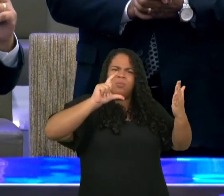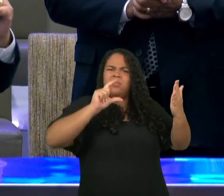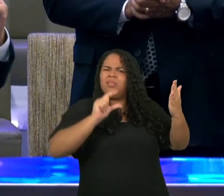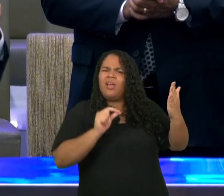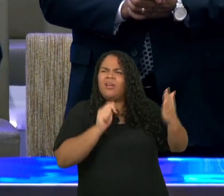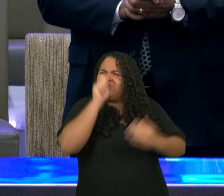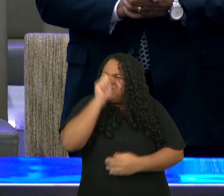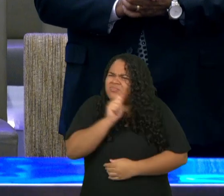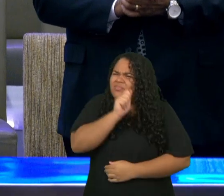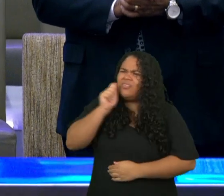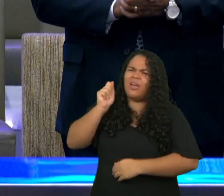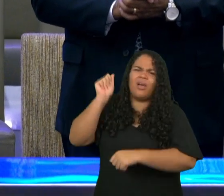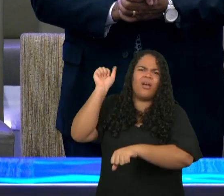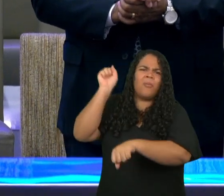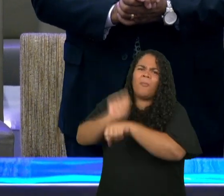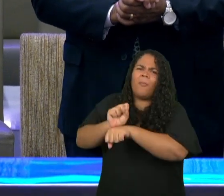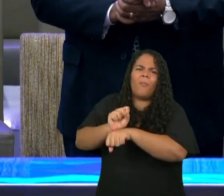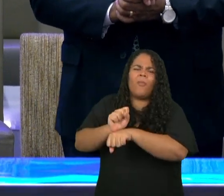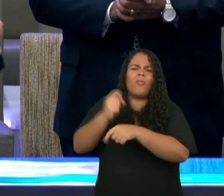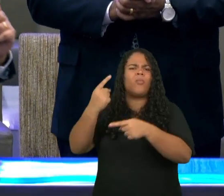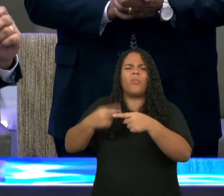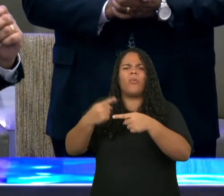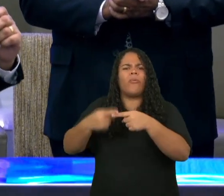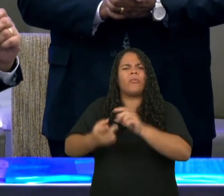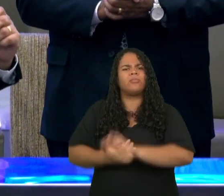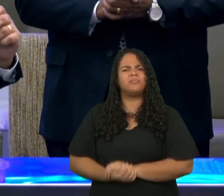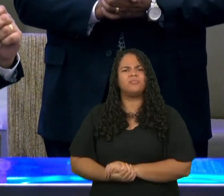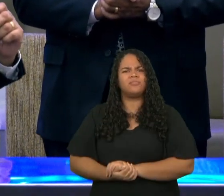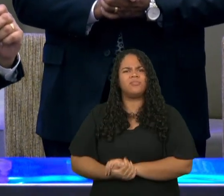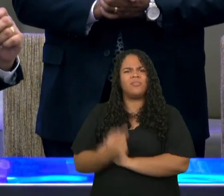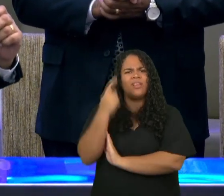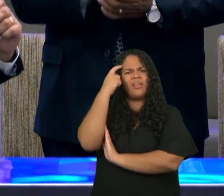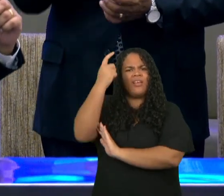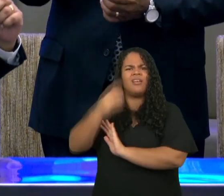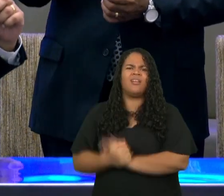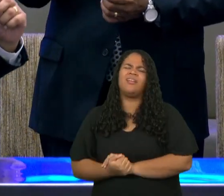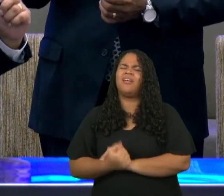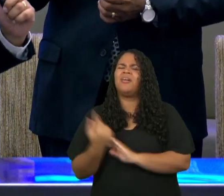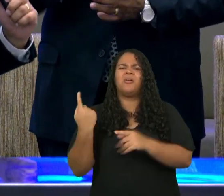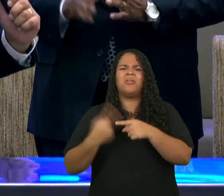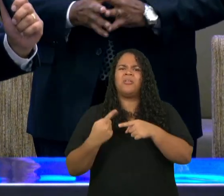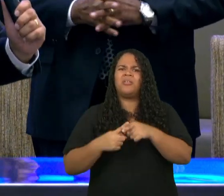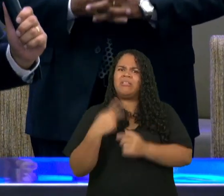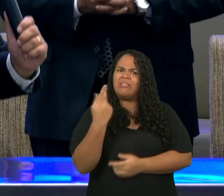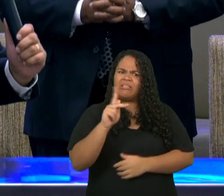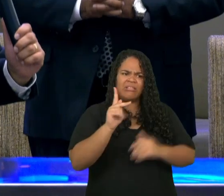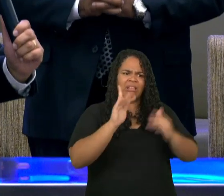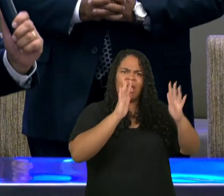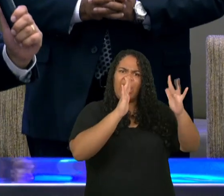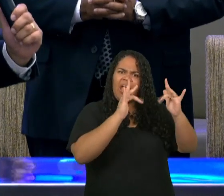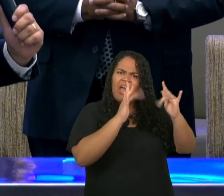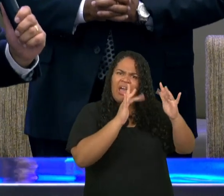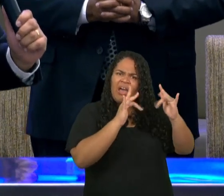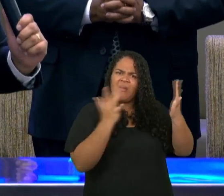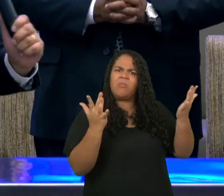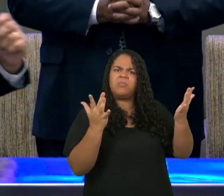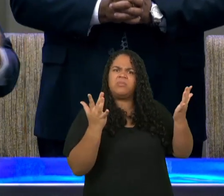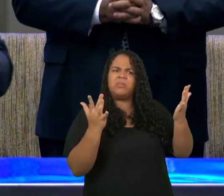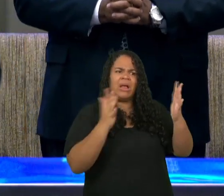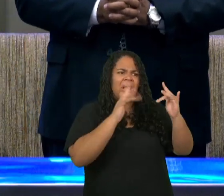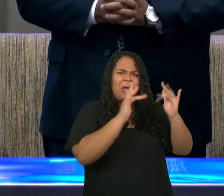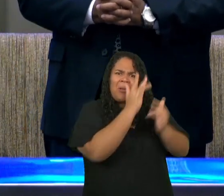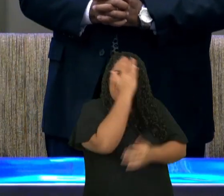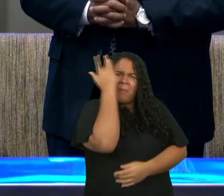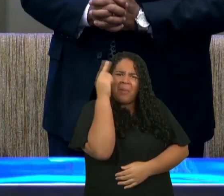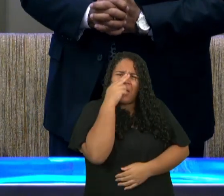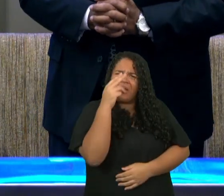Quem foi? Você vai abrir mão por causa desse namoro com um incrédulo dos meus propósitos da